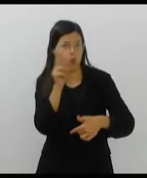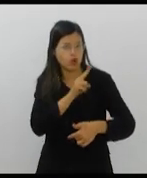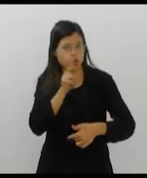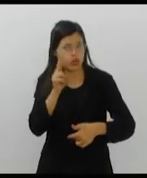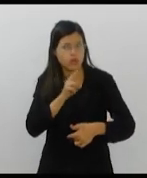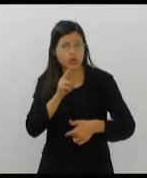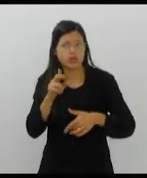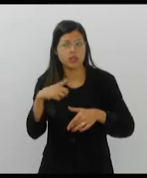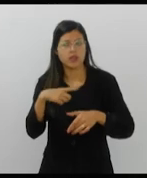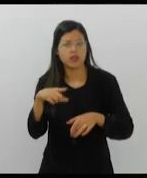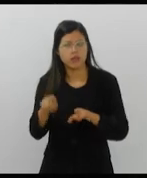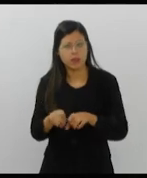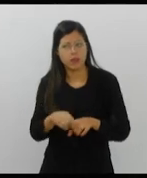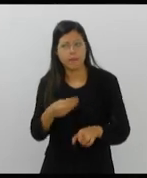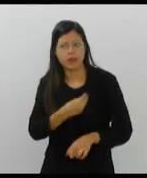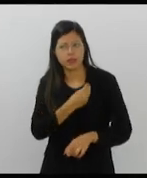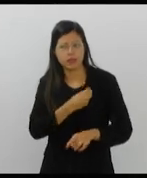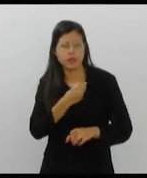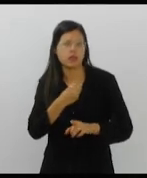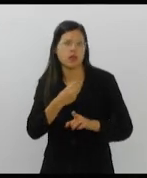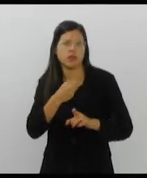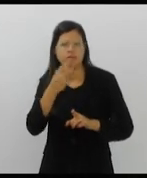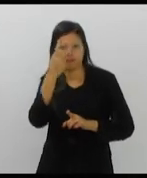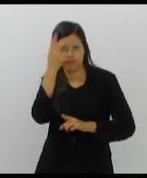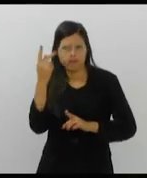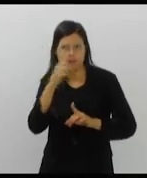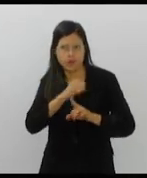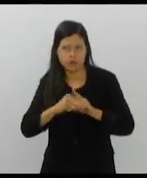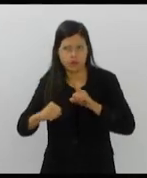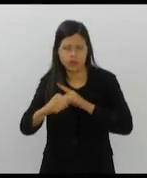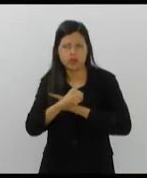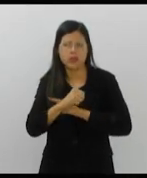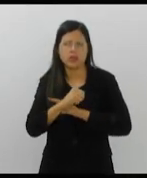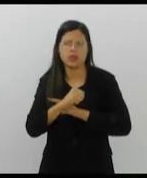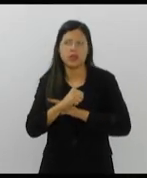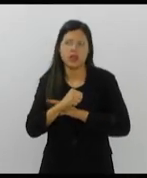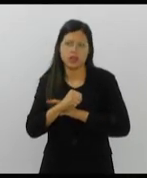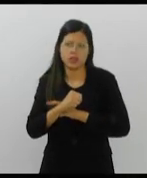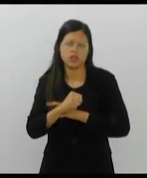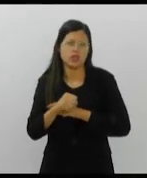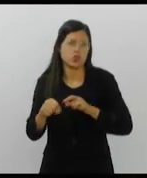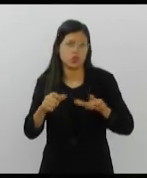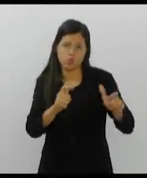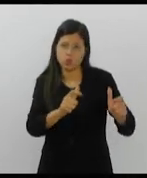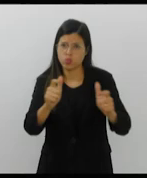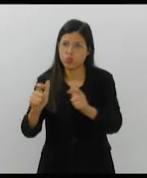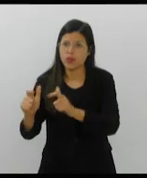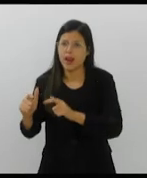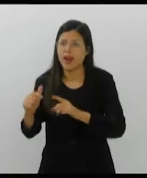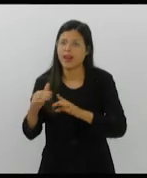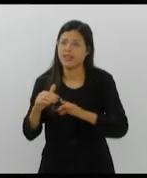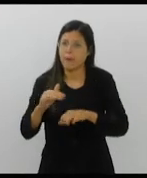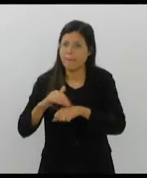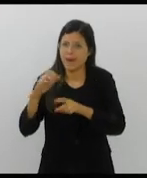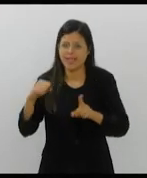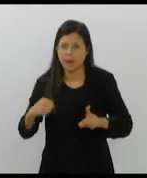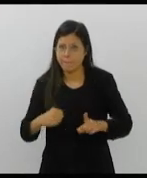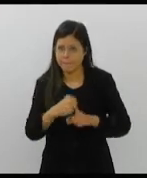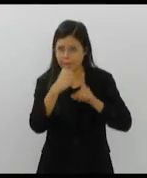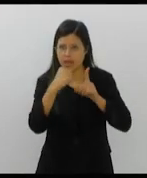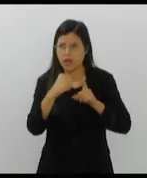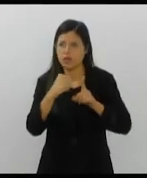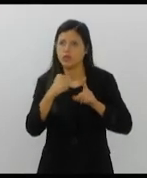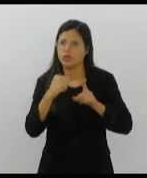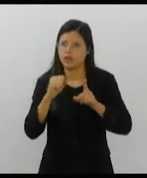com a participação da sociedade civil, especialmente das comunidades mais afetadas, desde que a gente assistiu e